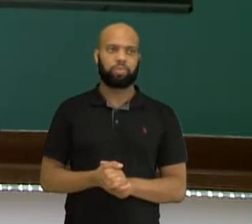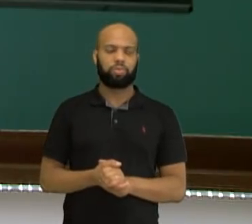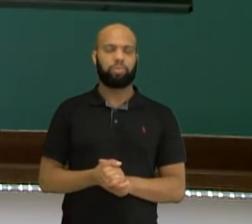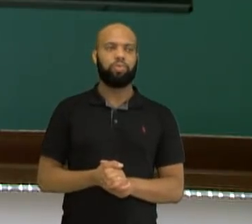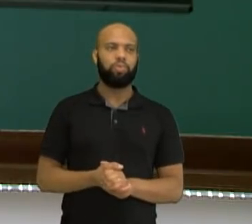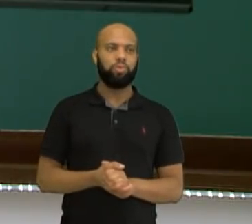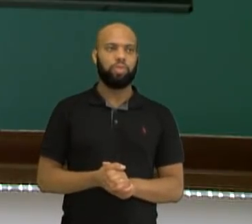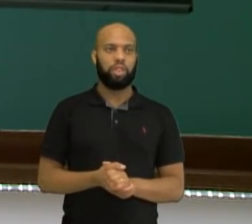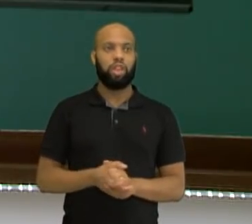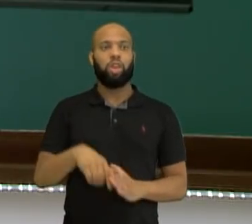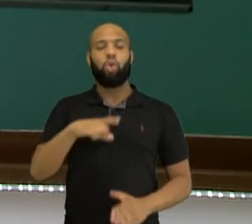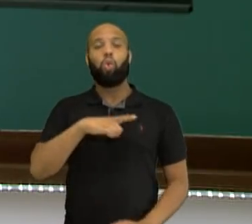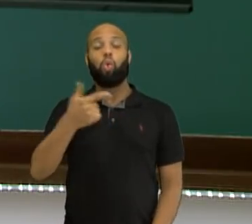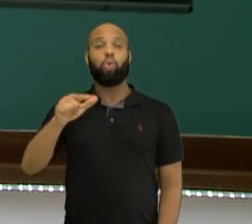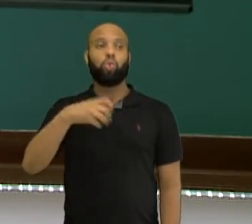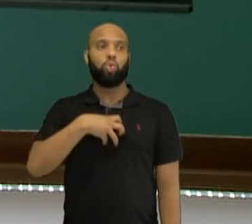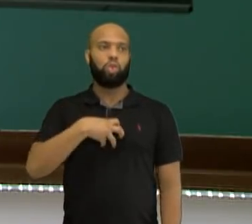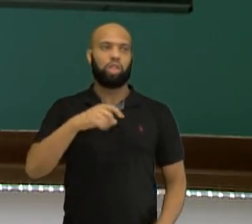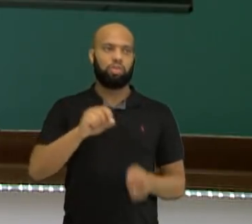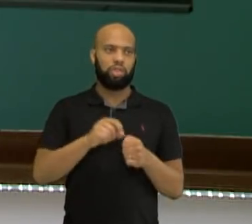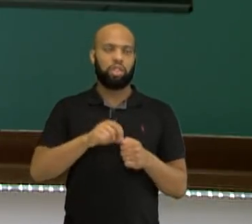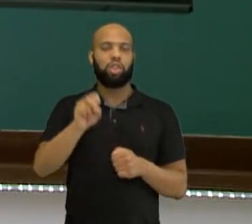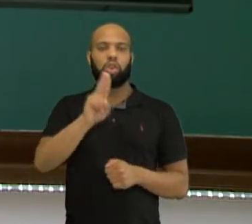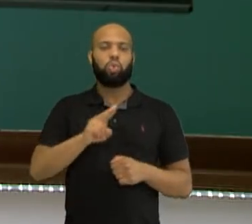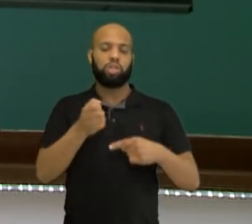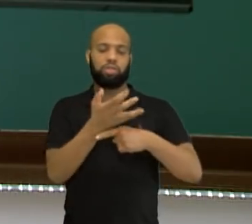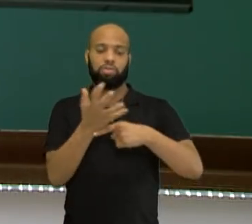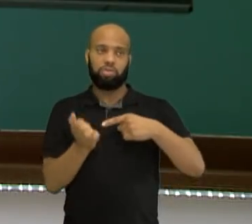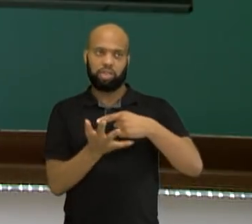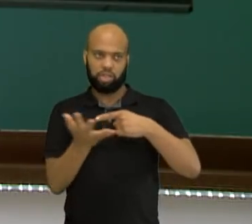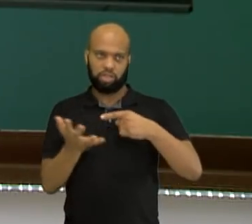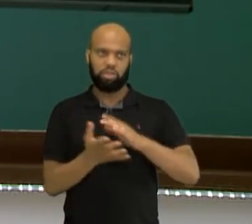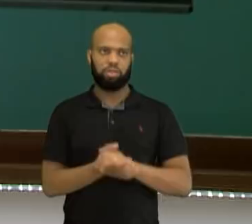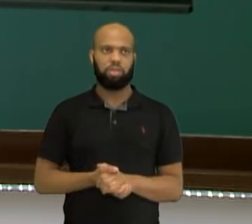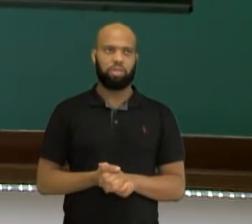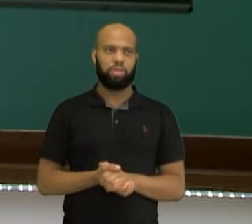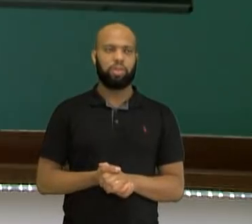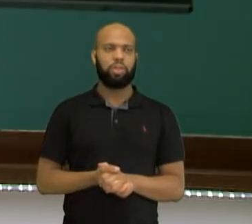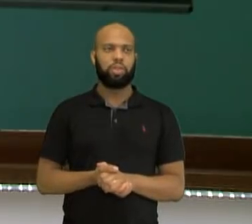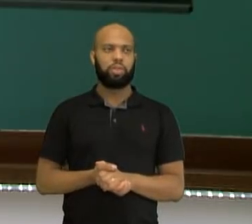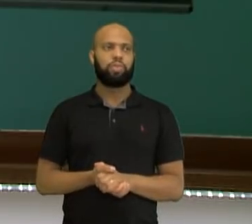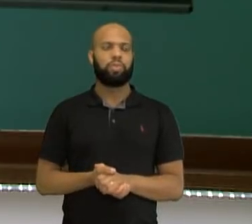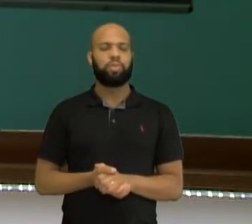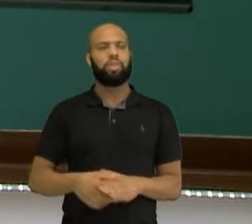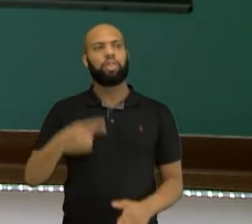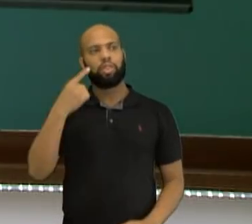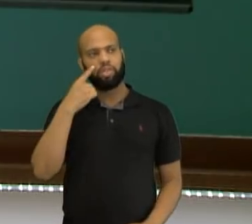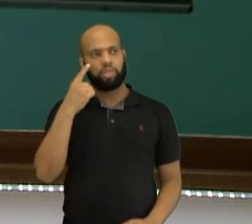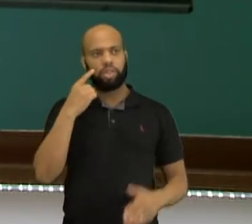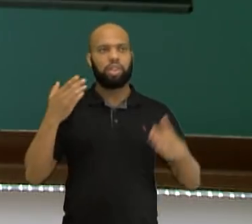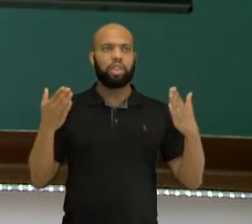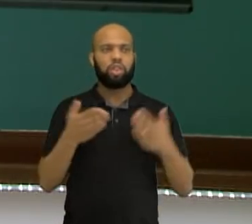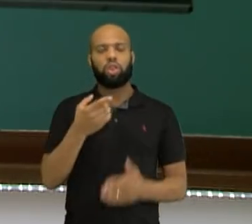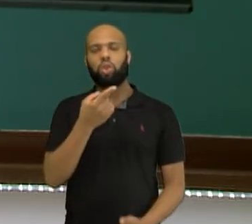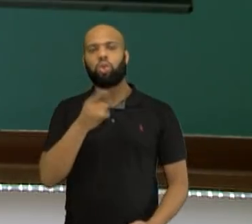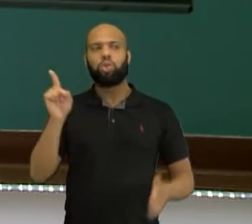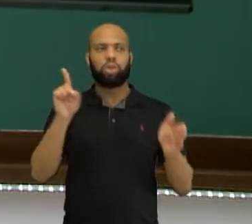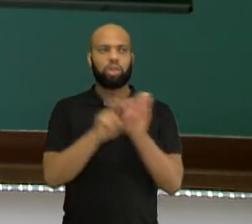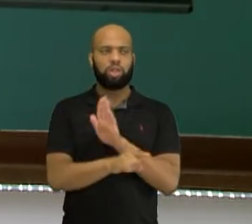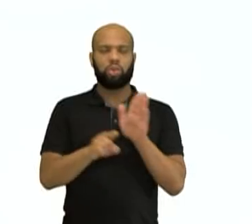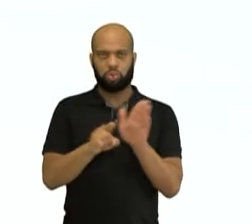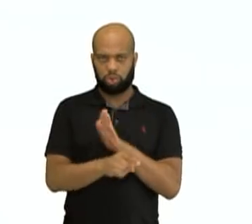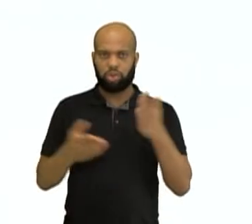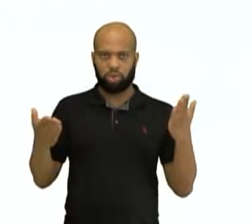Aqui nós temos uma outra possibilidade, ó, usando fração de valor. E agora, o último exercício dessa